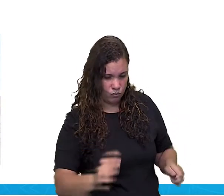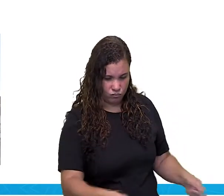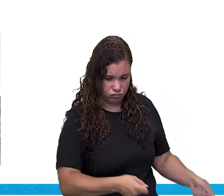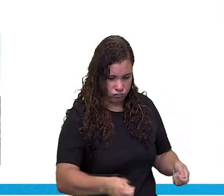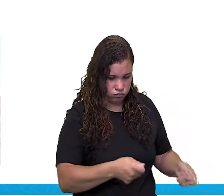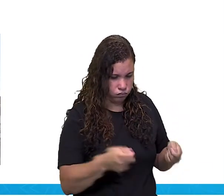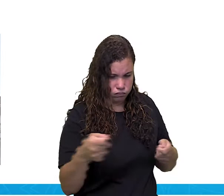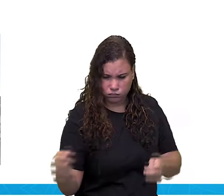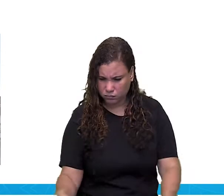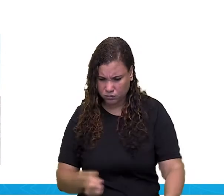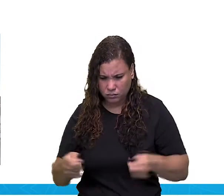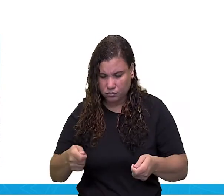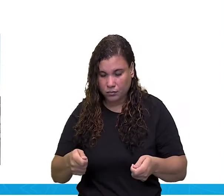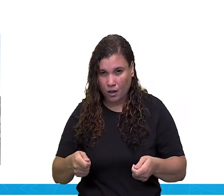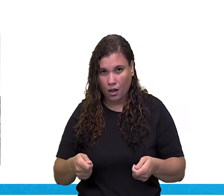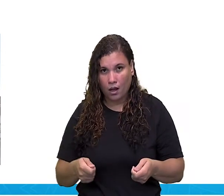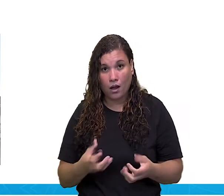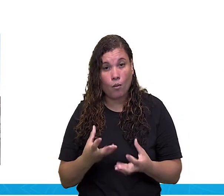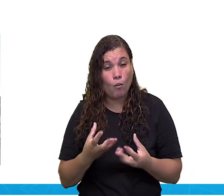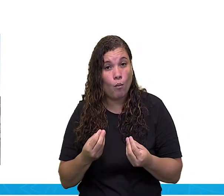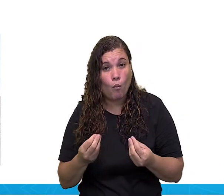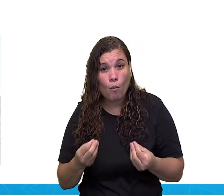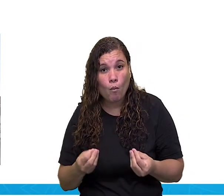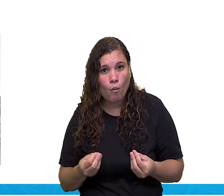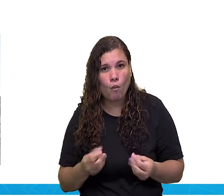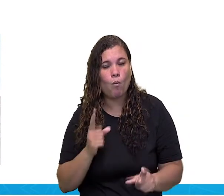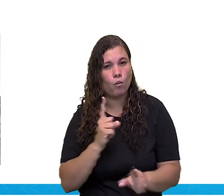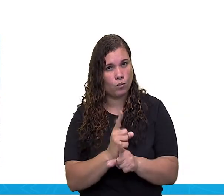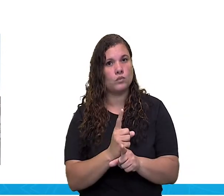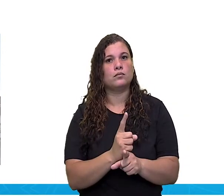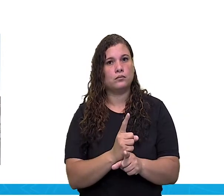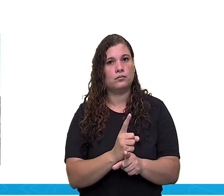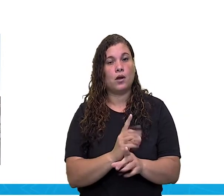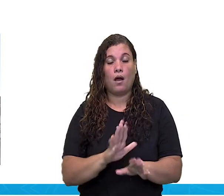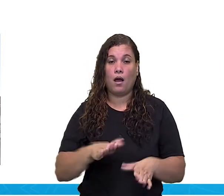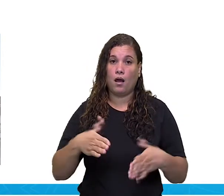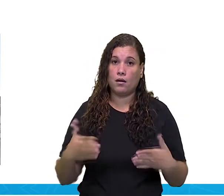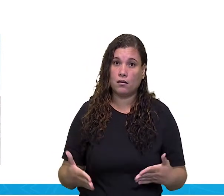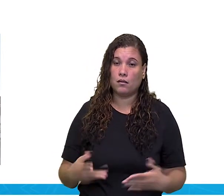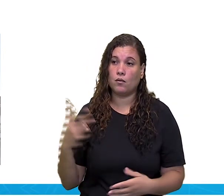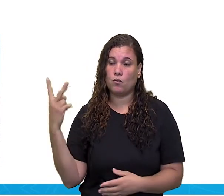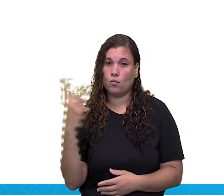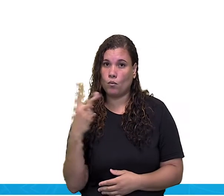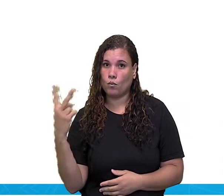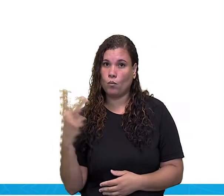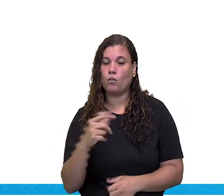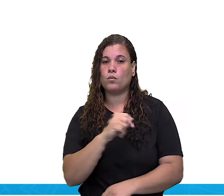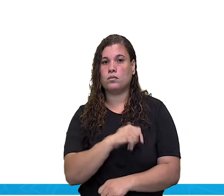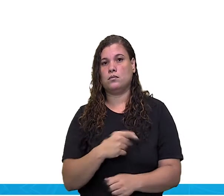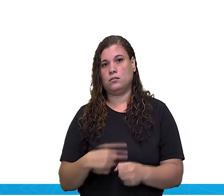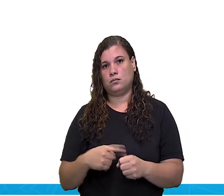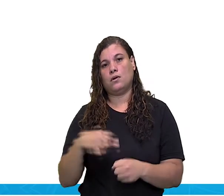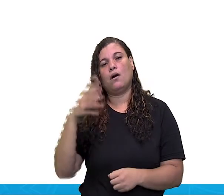muita vista, muito paisagismo, né? Duas cidades maravilhosas.